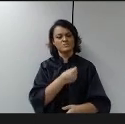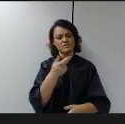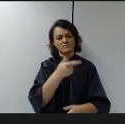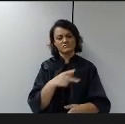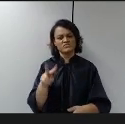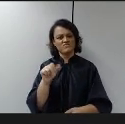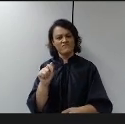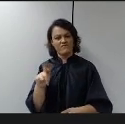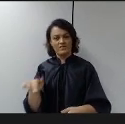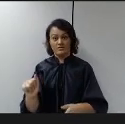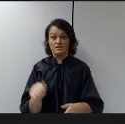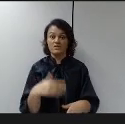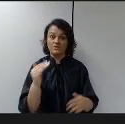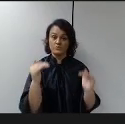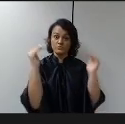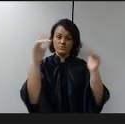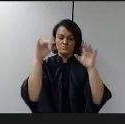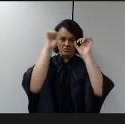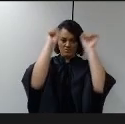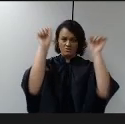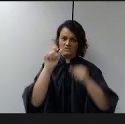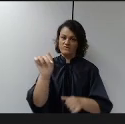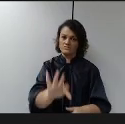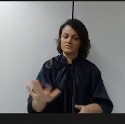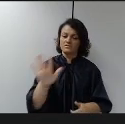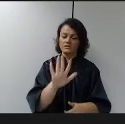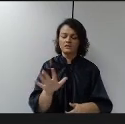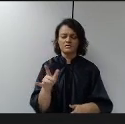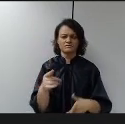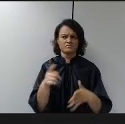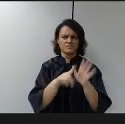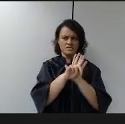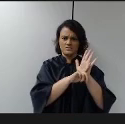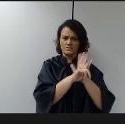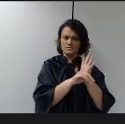Supremo Tribunal Federal, nos autos do RE